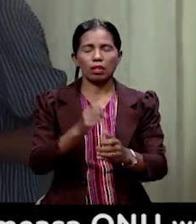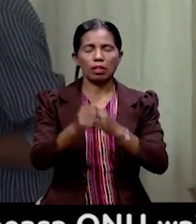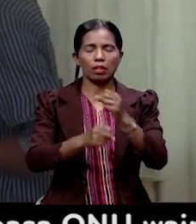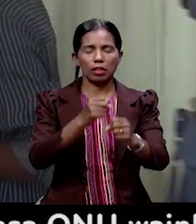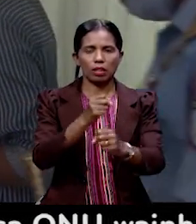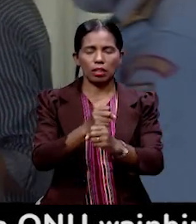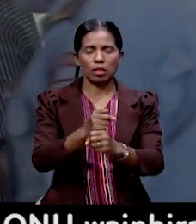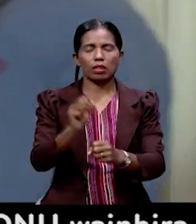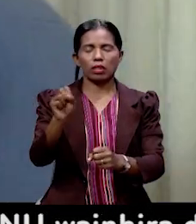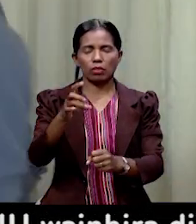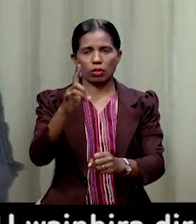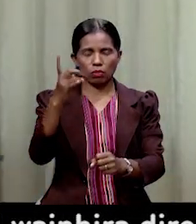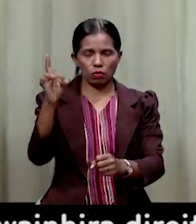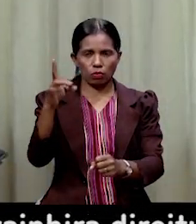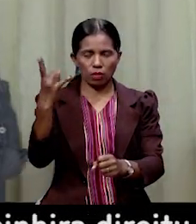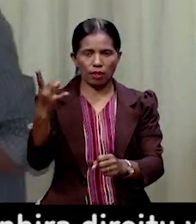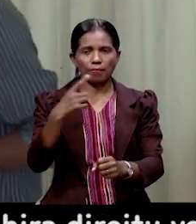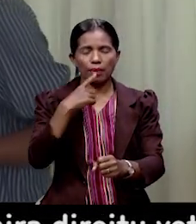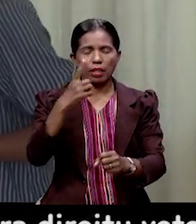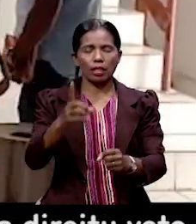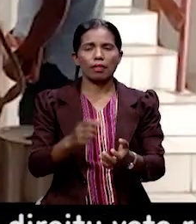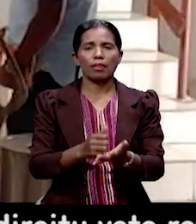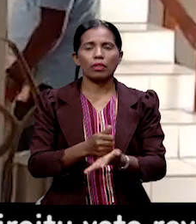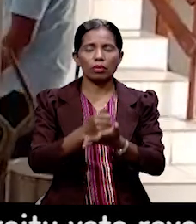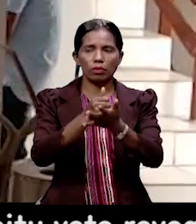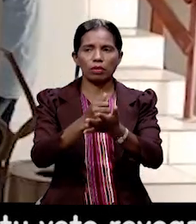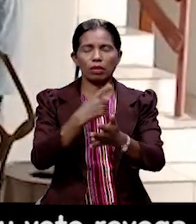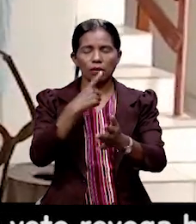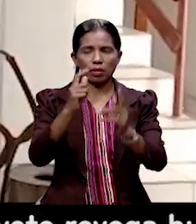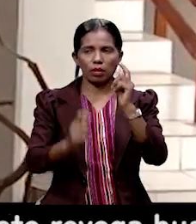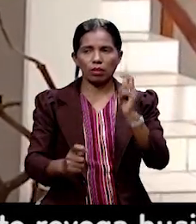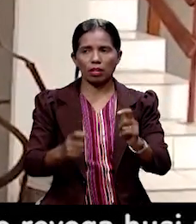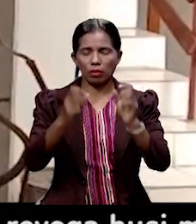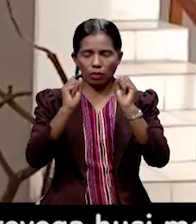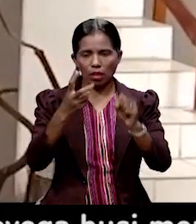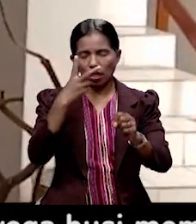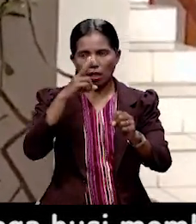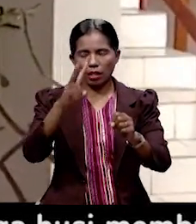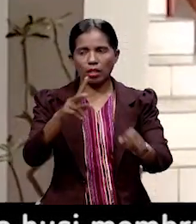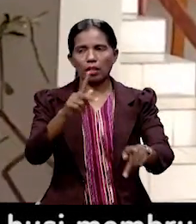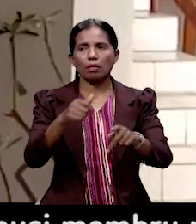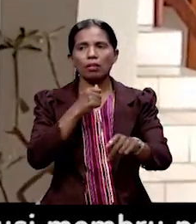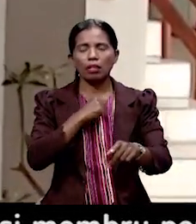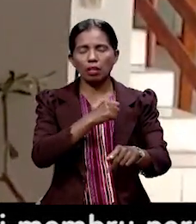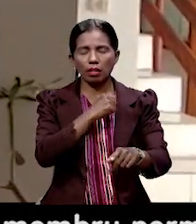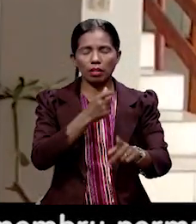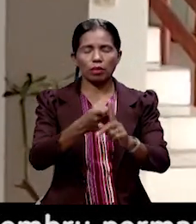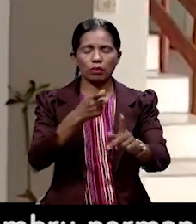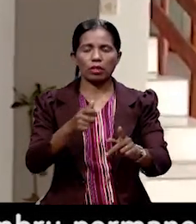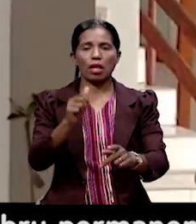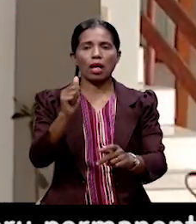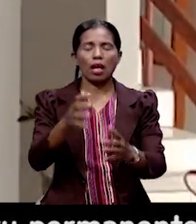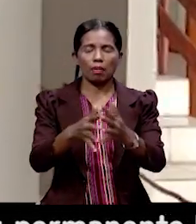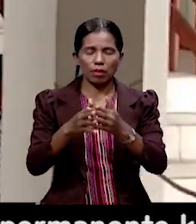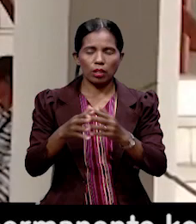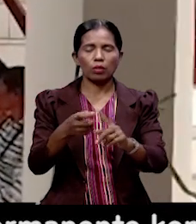walu. Maibe, parte defesa iha alegação final nian, solicita ba tribunal atu absolve nia cliente ex-padre husi norte-americano ne, husi